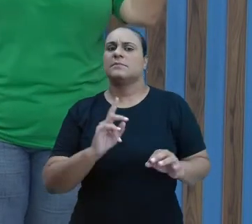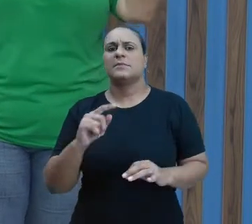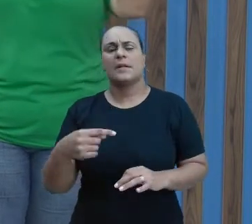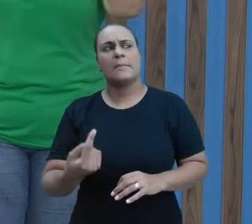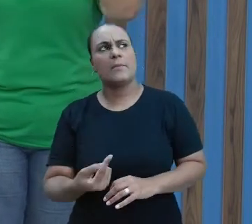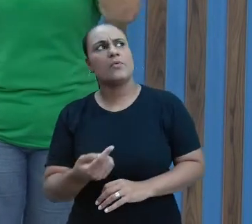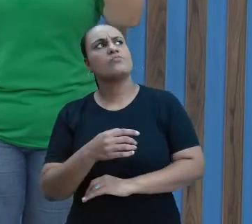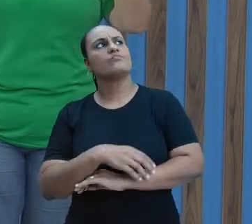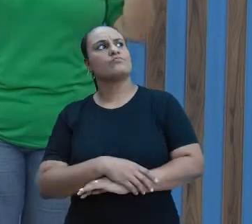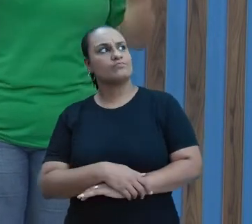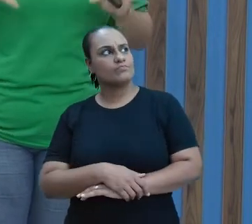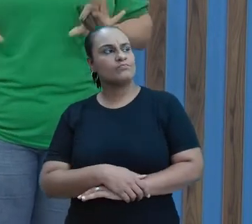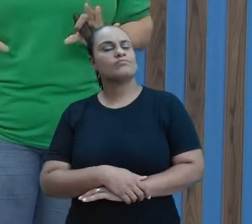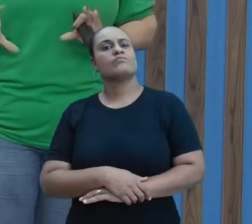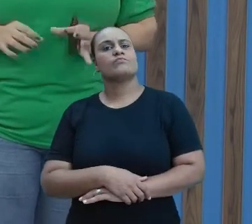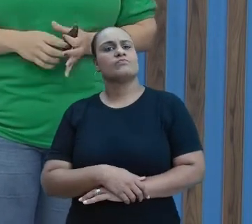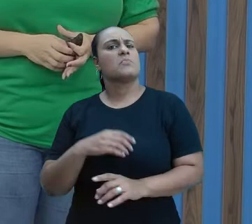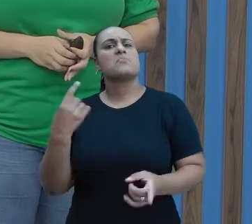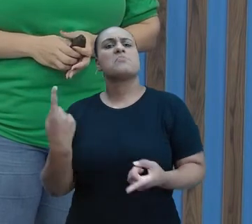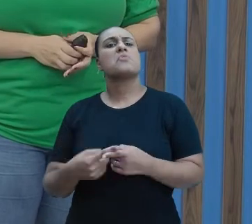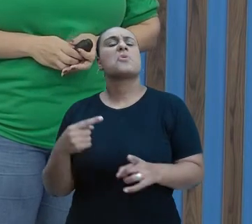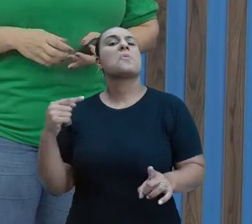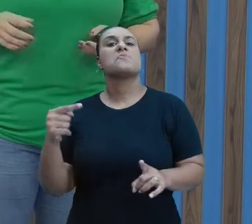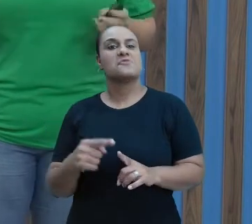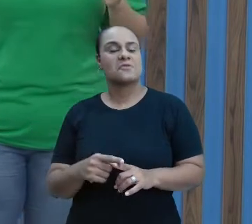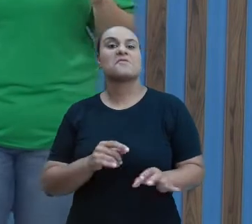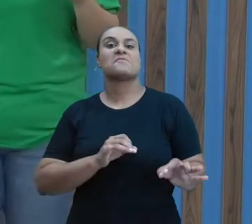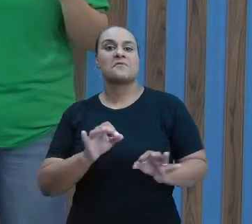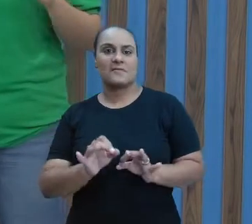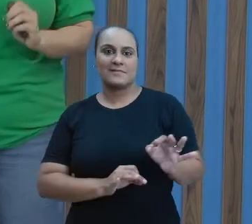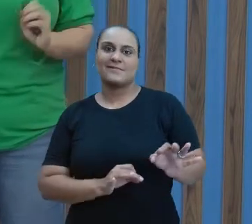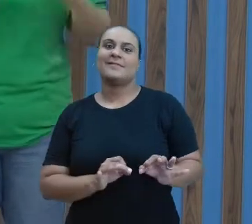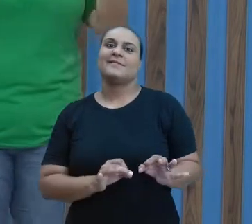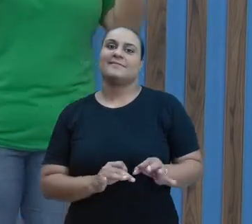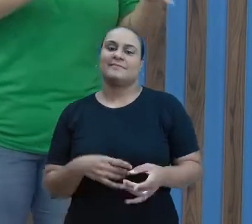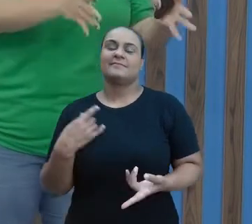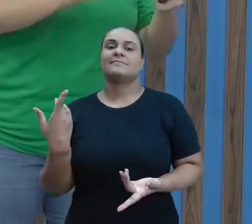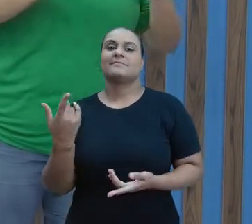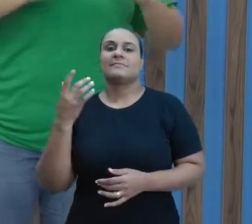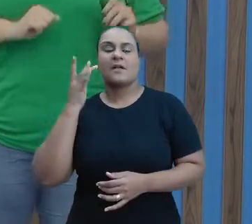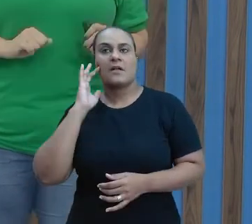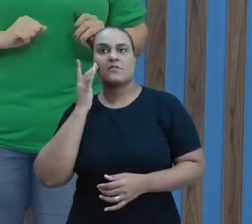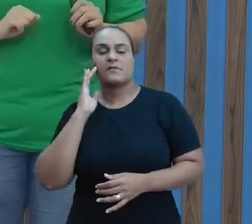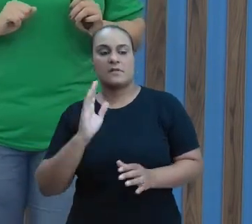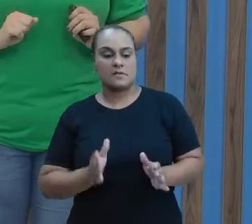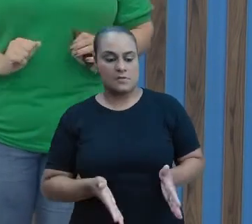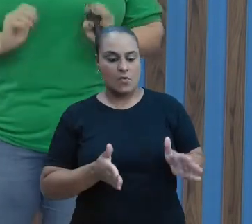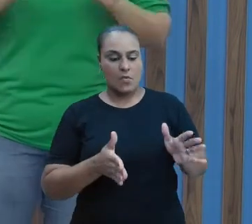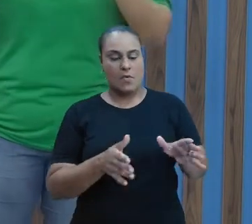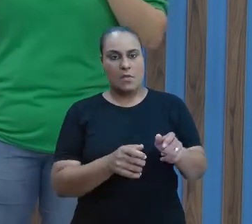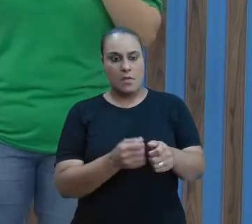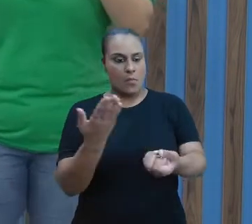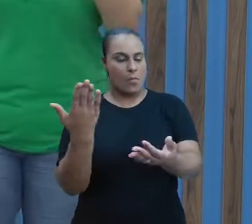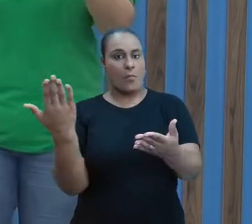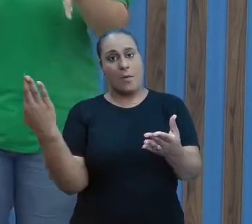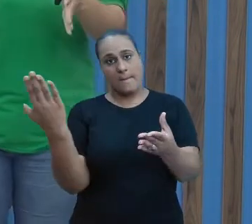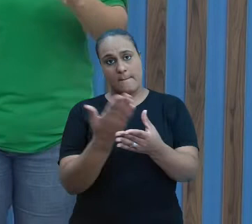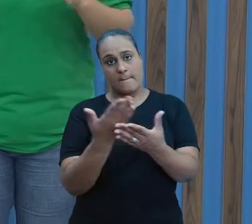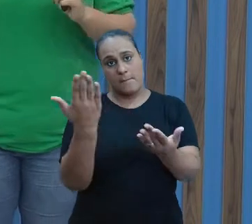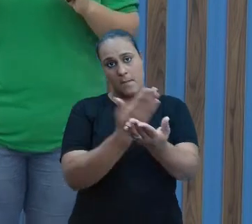qual é o sentido daquela arrumação. Não é verdade? Então, às vezes, a gente bota contas numa pasta, né? Aí